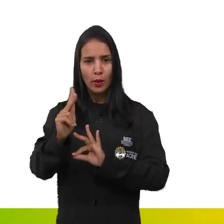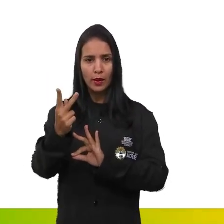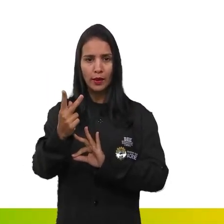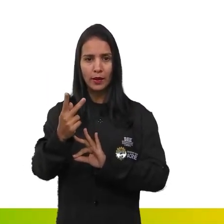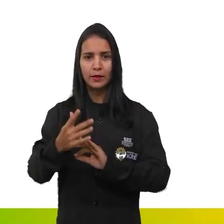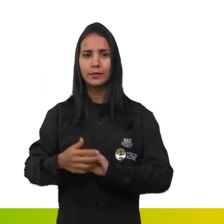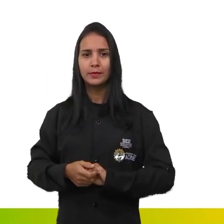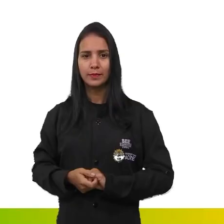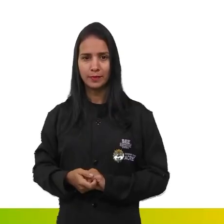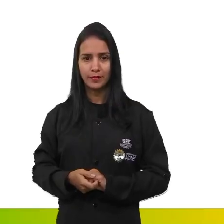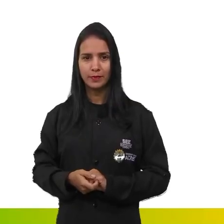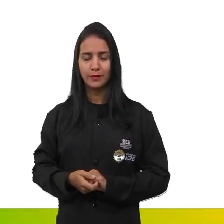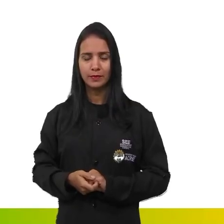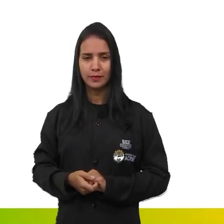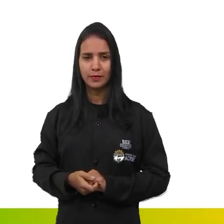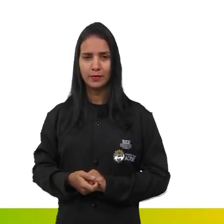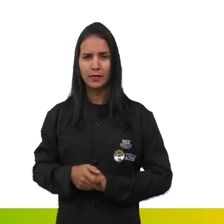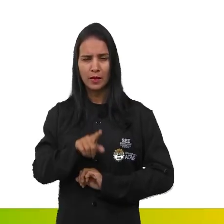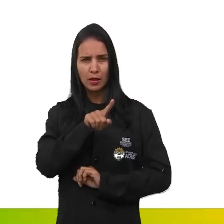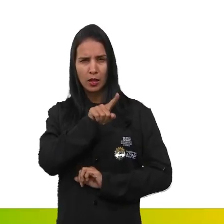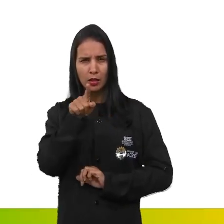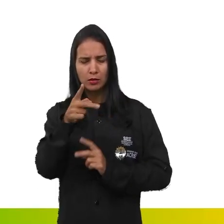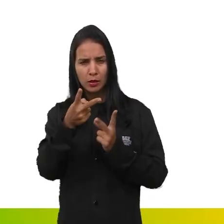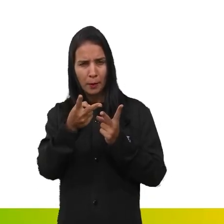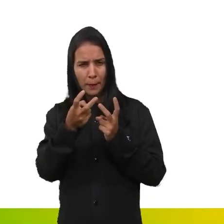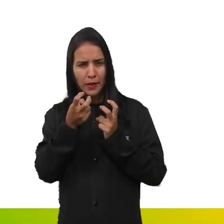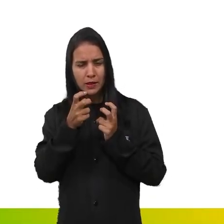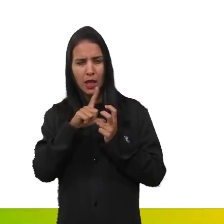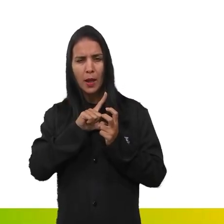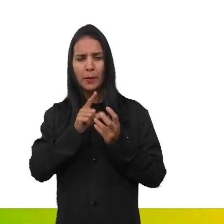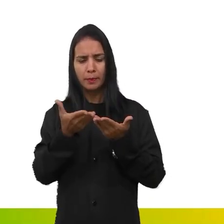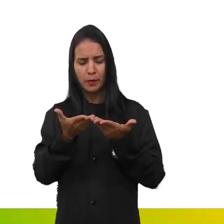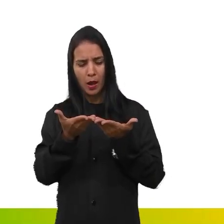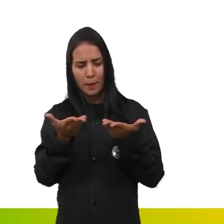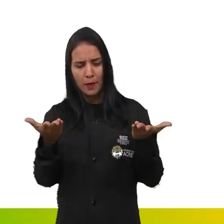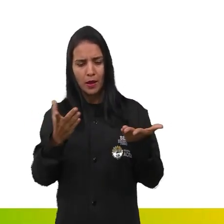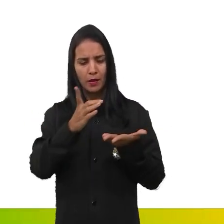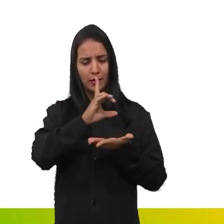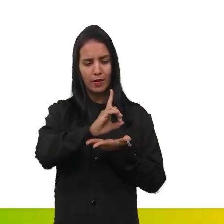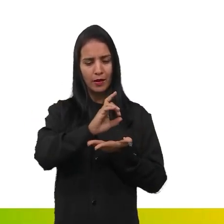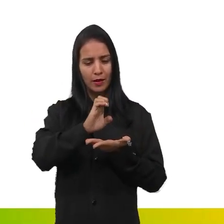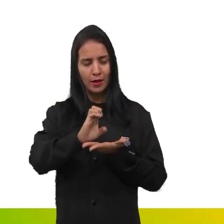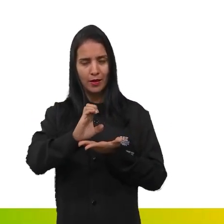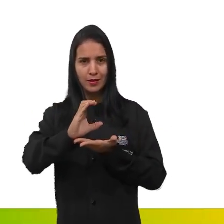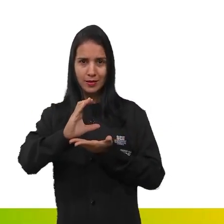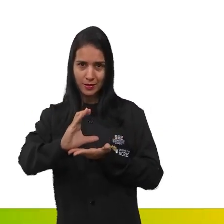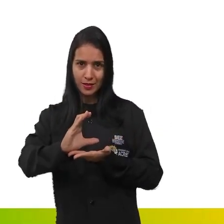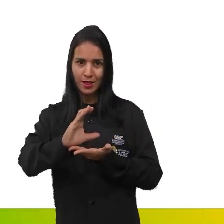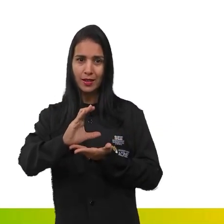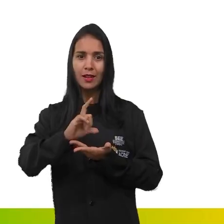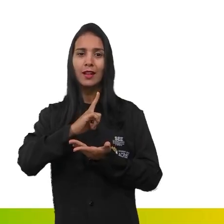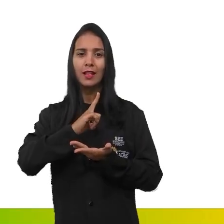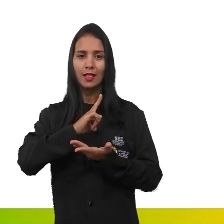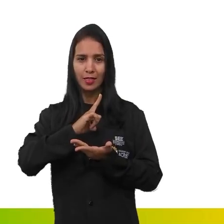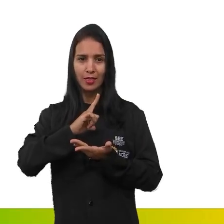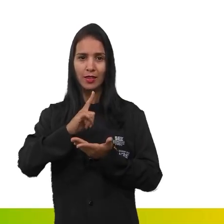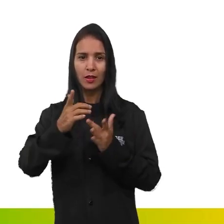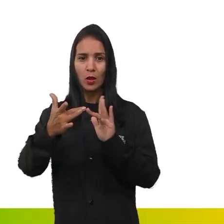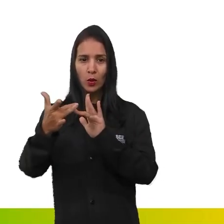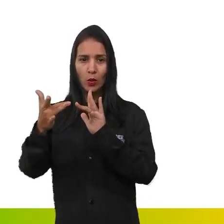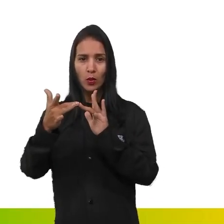Veja que essa base DEC, ela está compartilhada com essa outra pirâmide